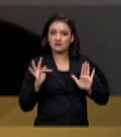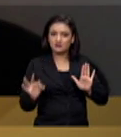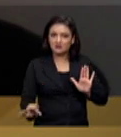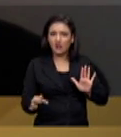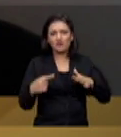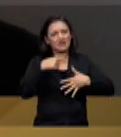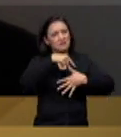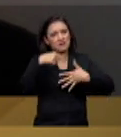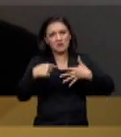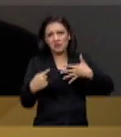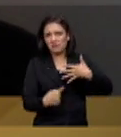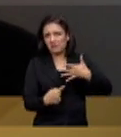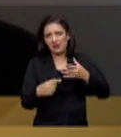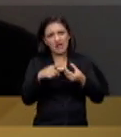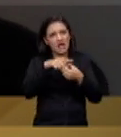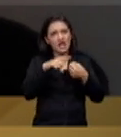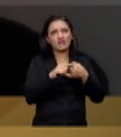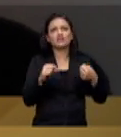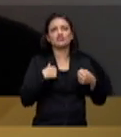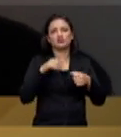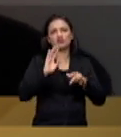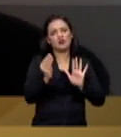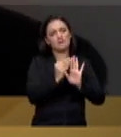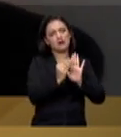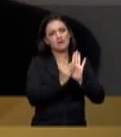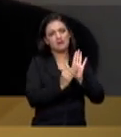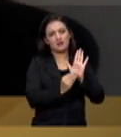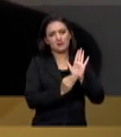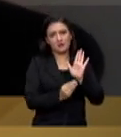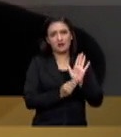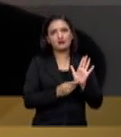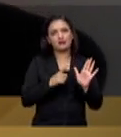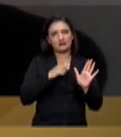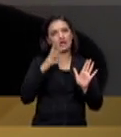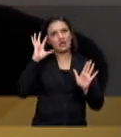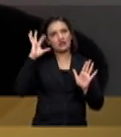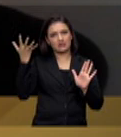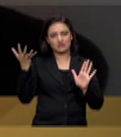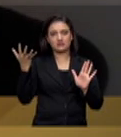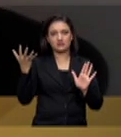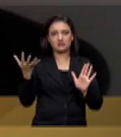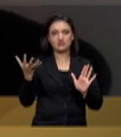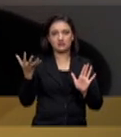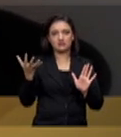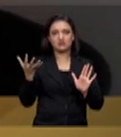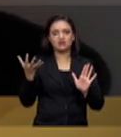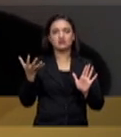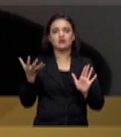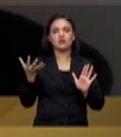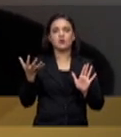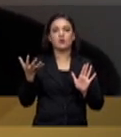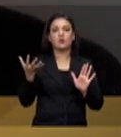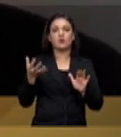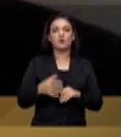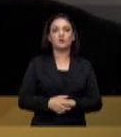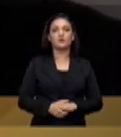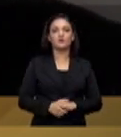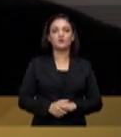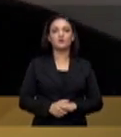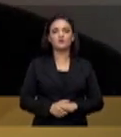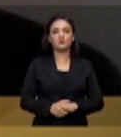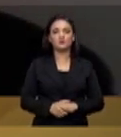diversos dispositivos que estão mencionados na própria decisão de remessa e reproduzidos